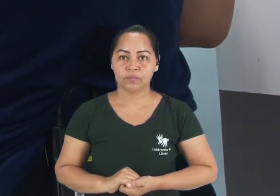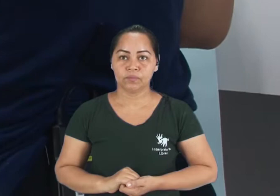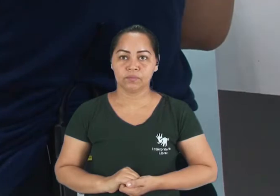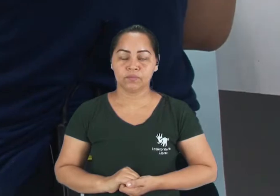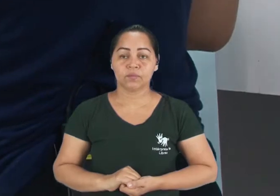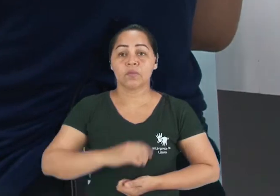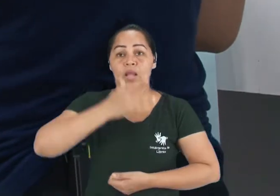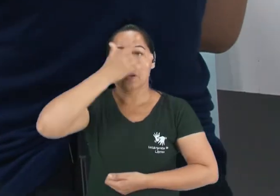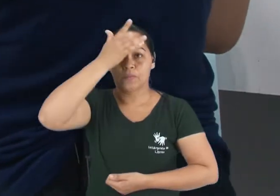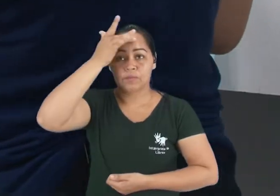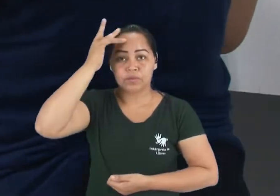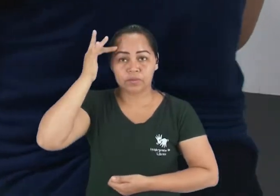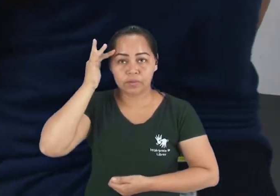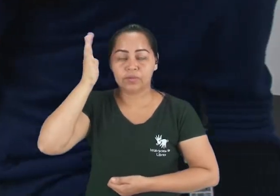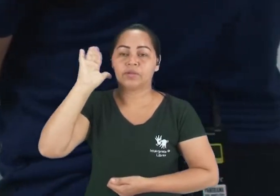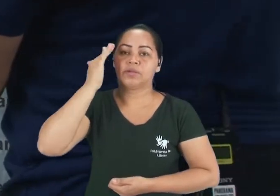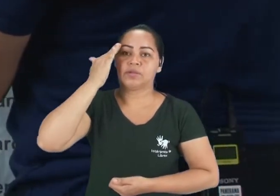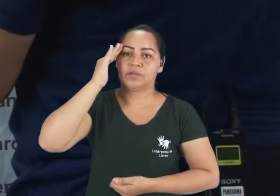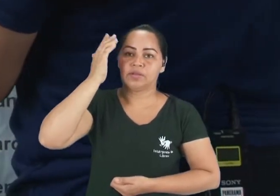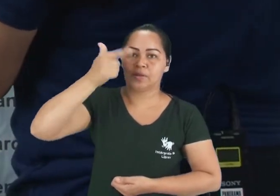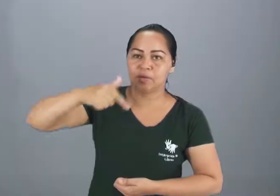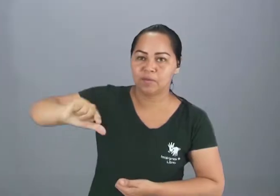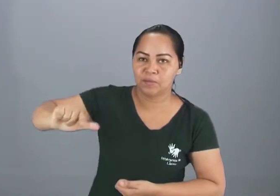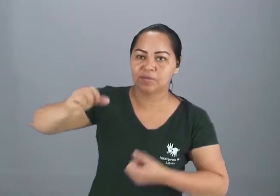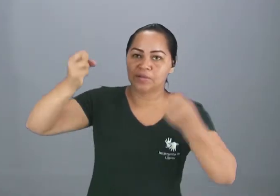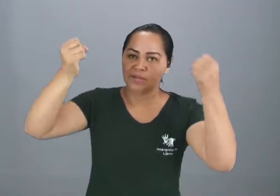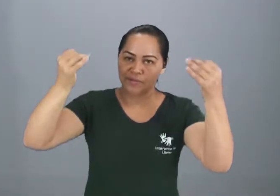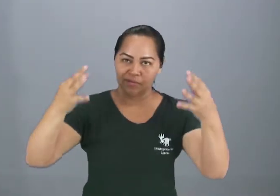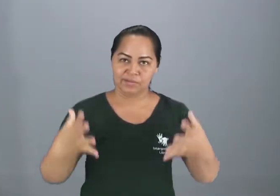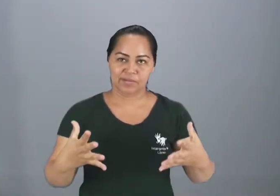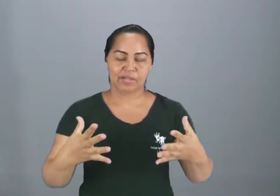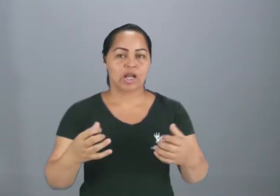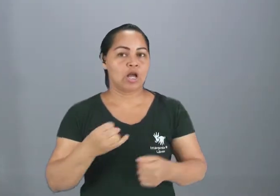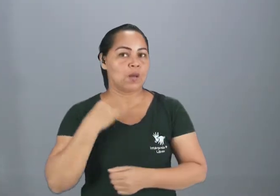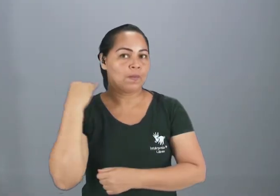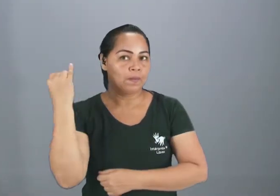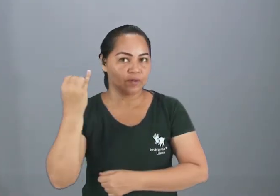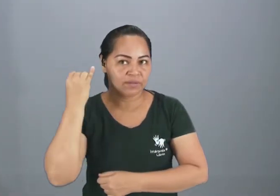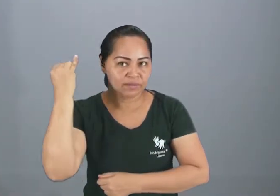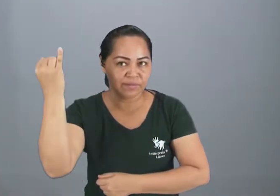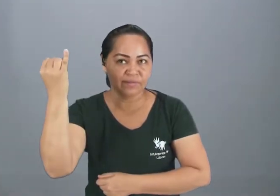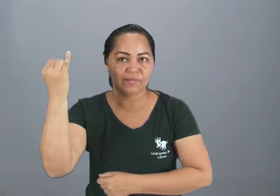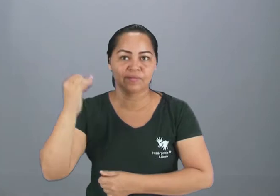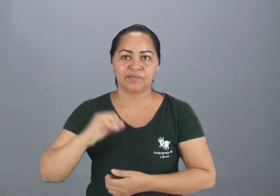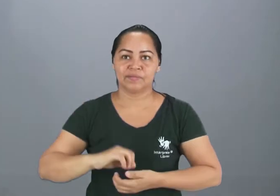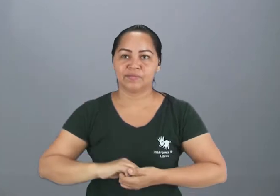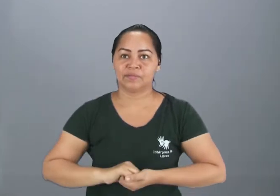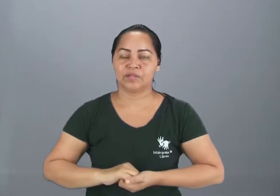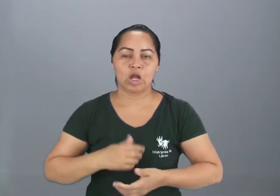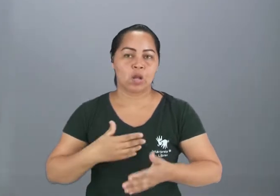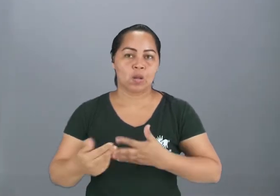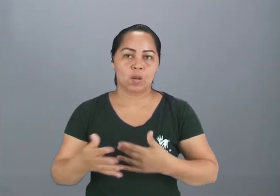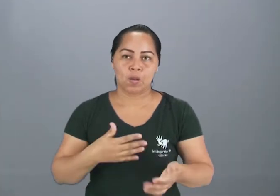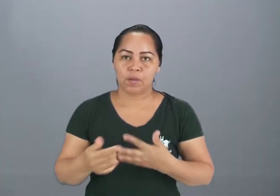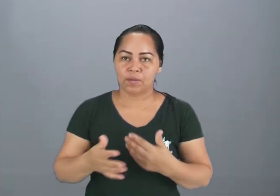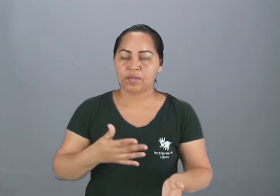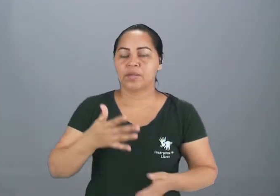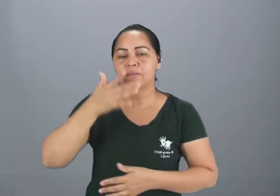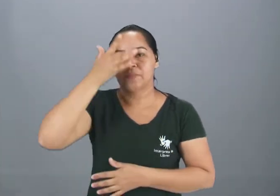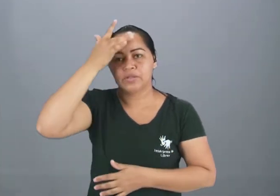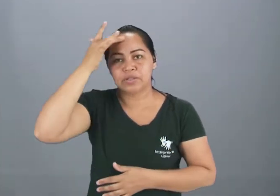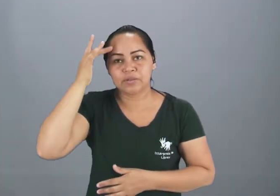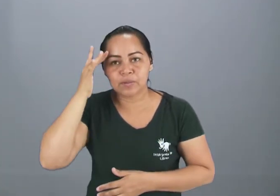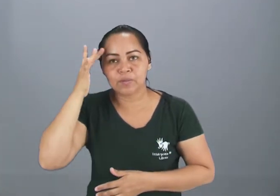uma pessoa entenda o que a outra diz. Isso é fundamental qualquer relação de amizade, com